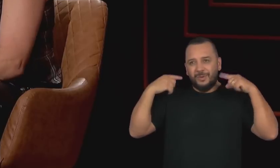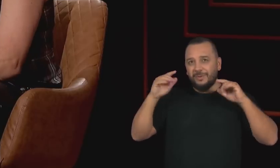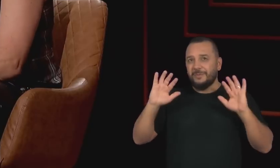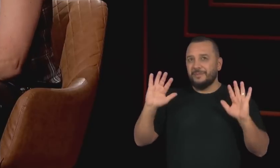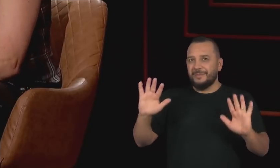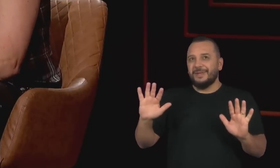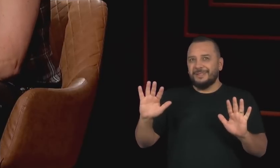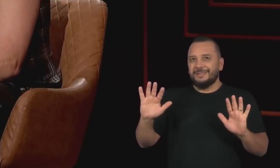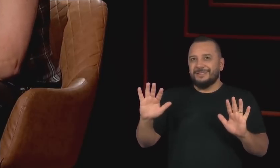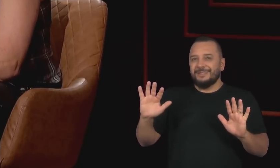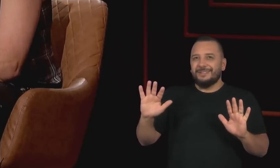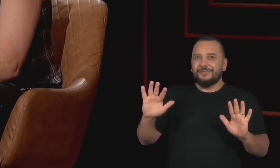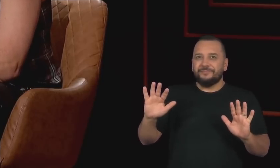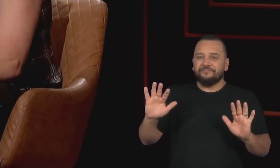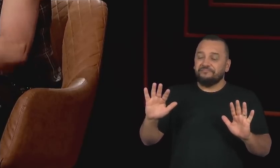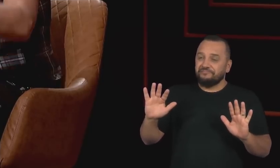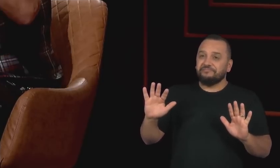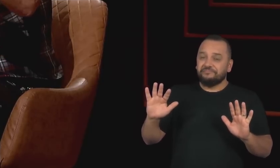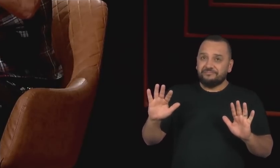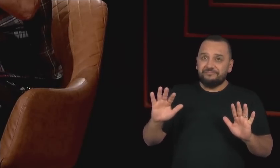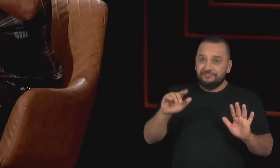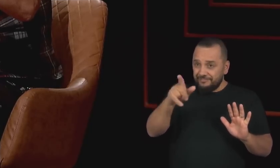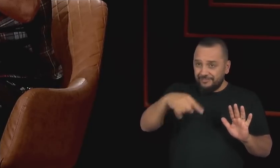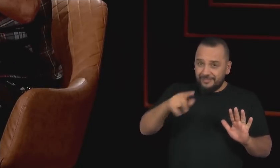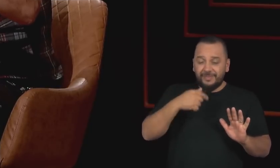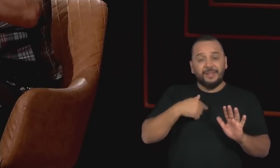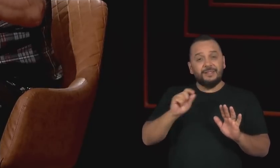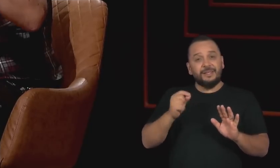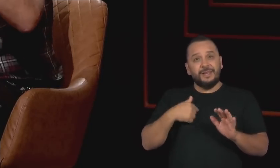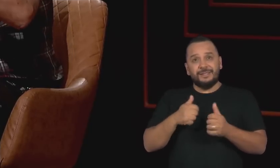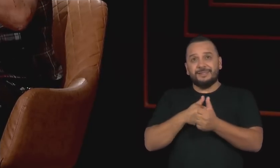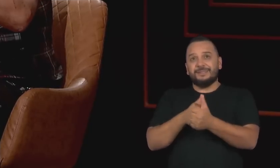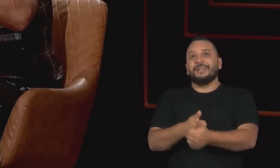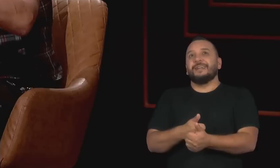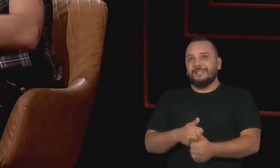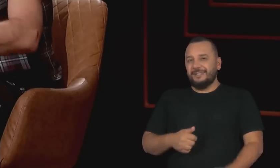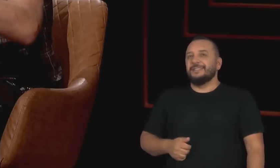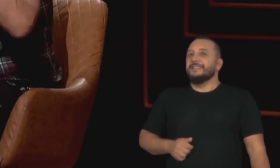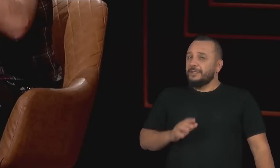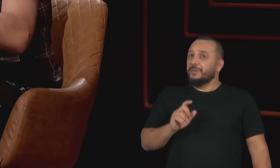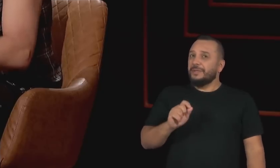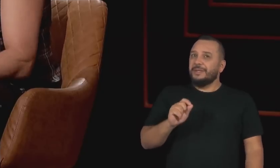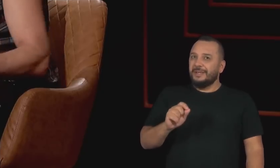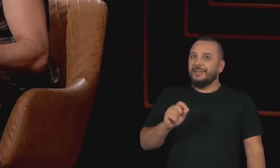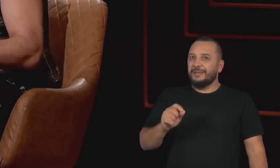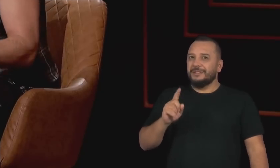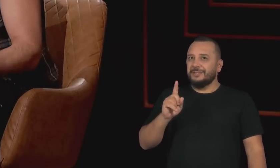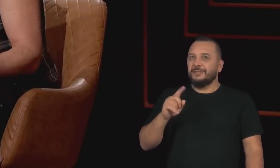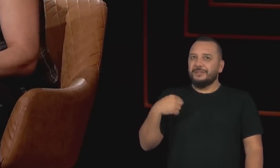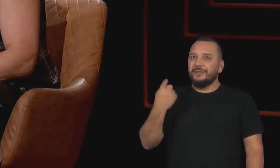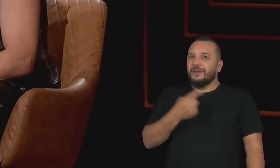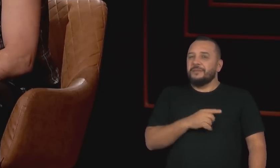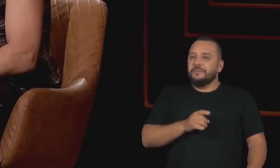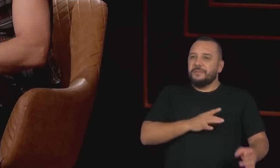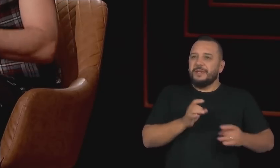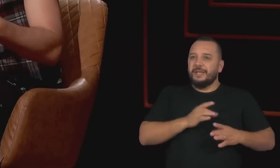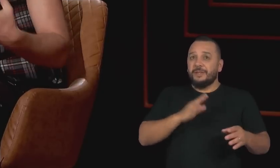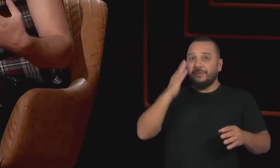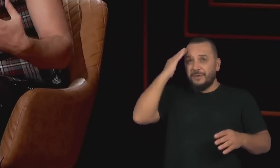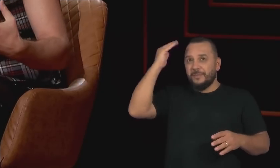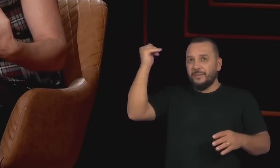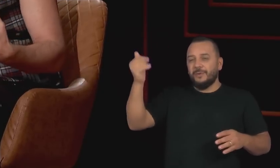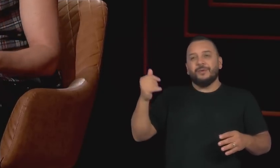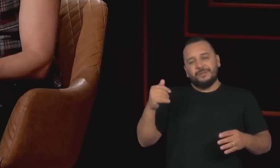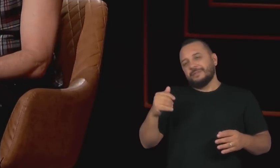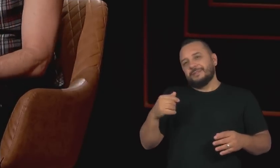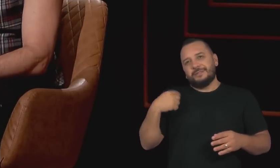some people... Eu falo pra vocês, Stag, and you know the fucking truth, man. Sabotagem. A gente tem medo de fazer sucesso, and they just like to